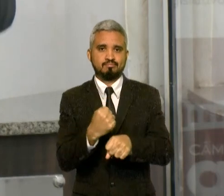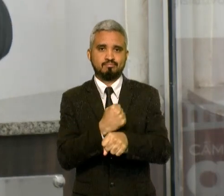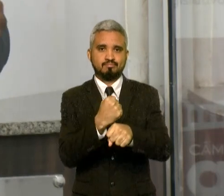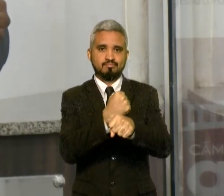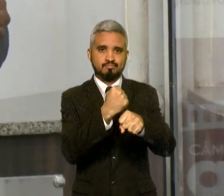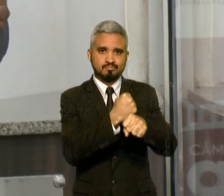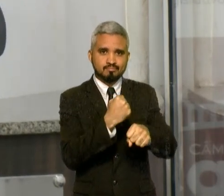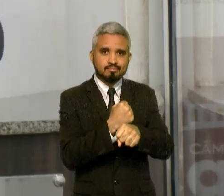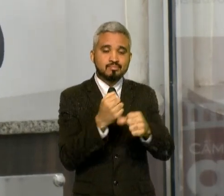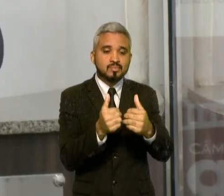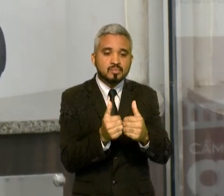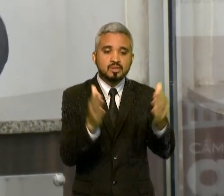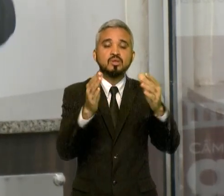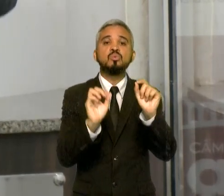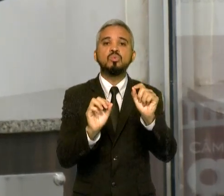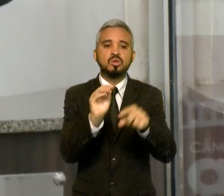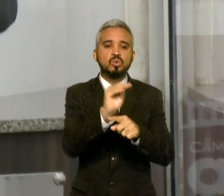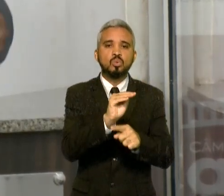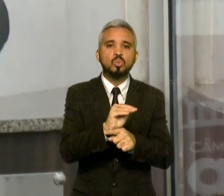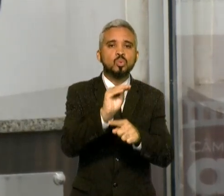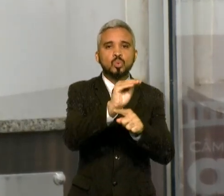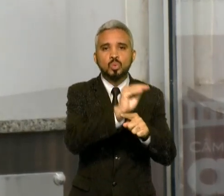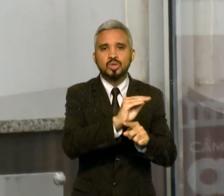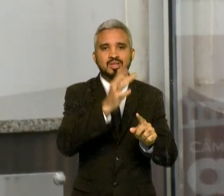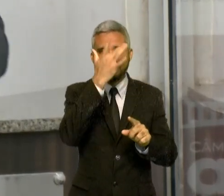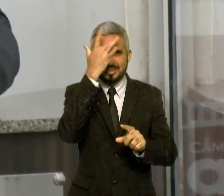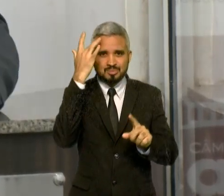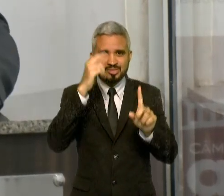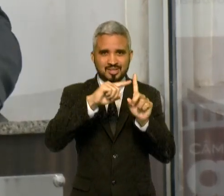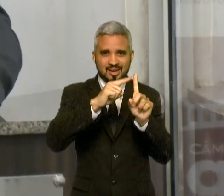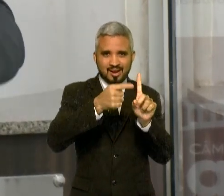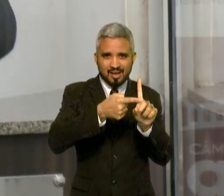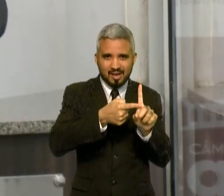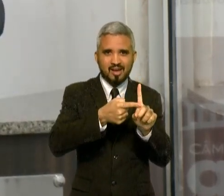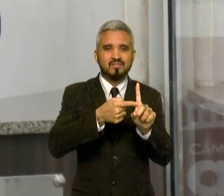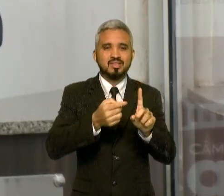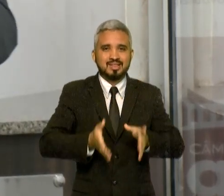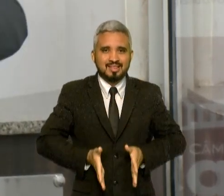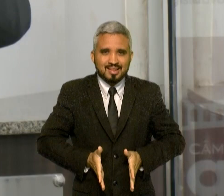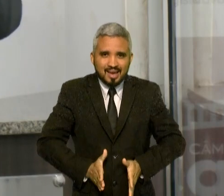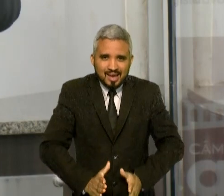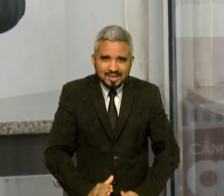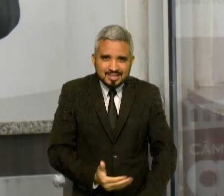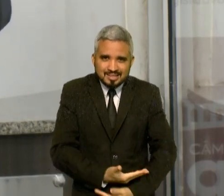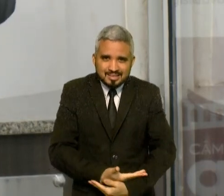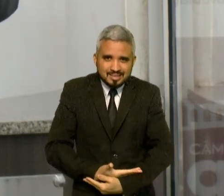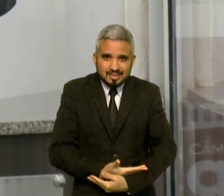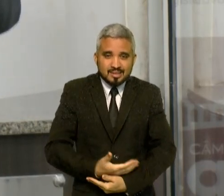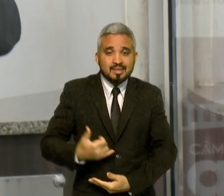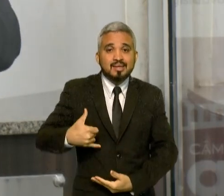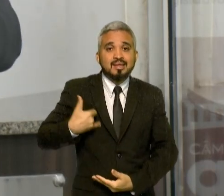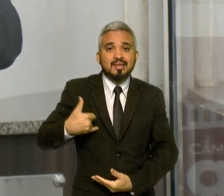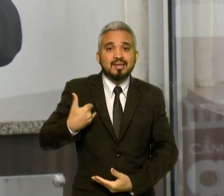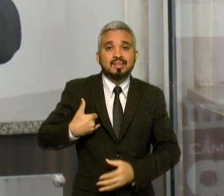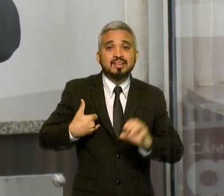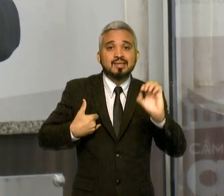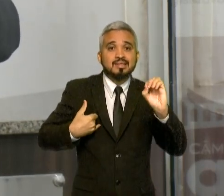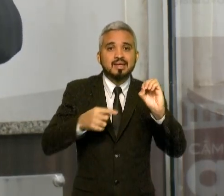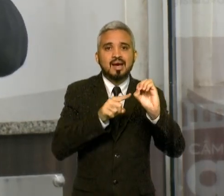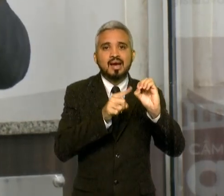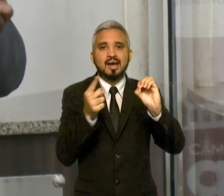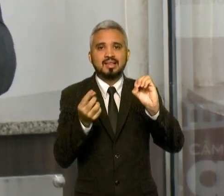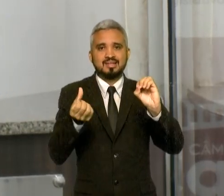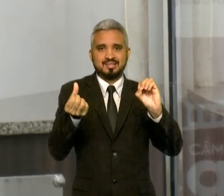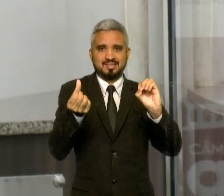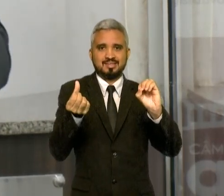das crianças que nascerão dos 0 aos 6 anos, garantindo o acompanhamento de saúde